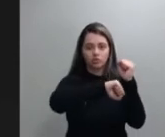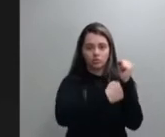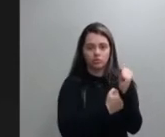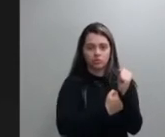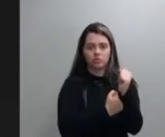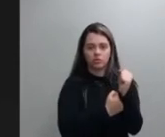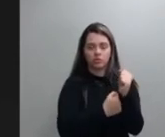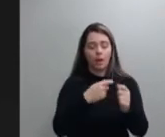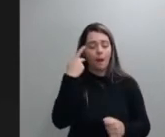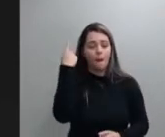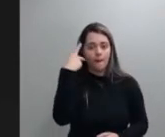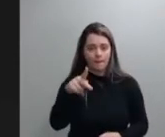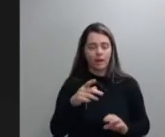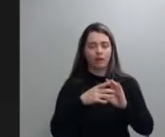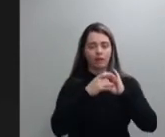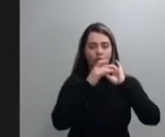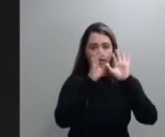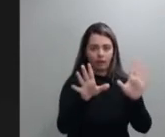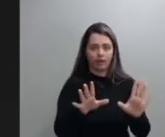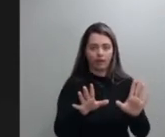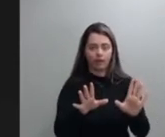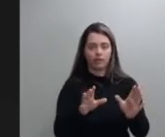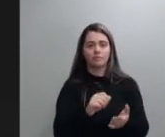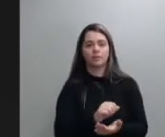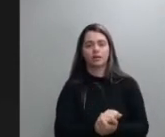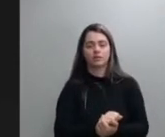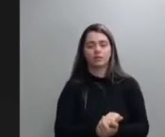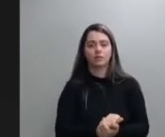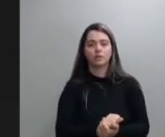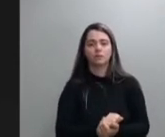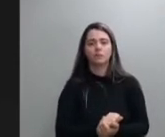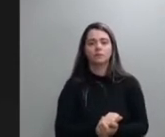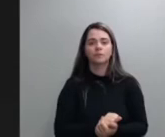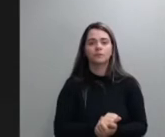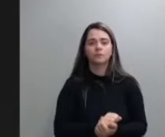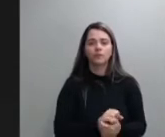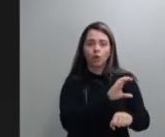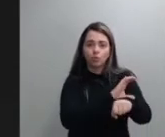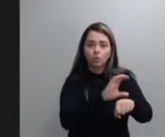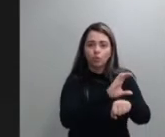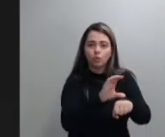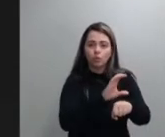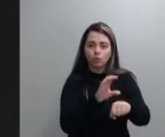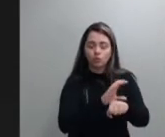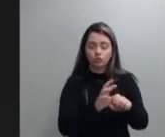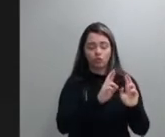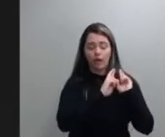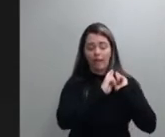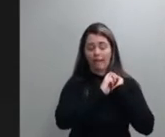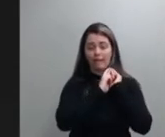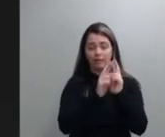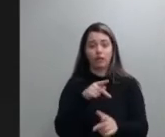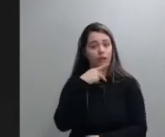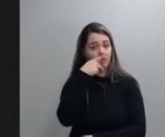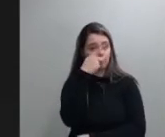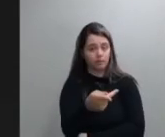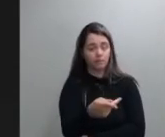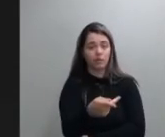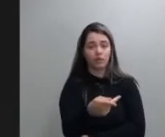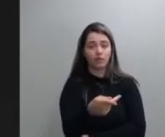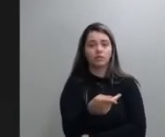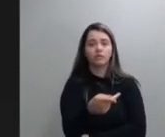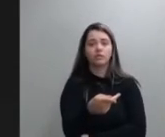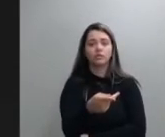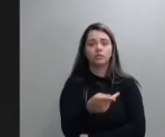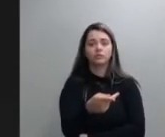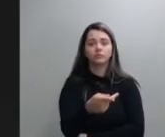declarar nula a deliberação da comissão do concurso no que diz respeito ao estabelecimento da edital inaugural do certame como data